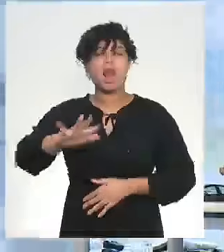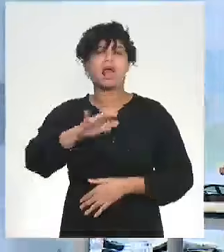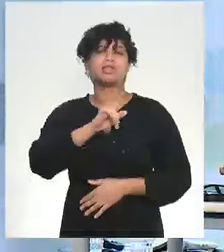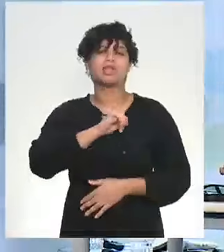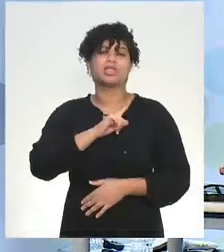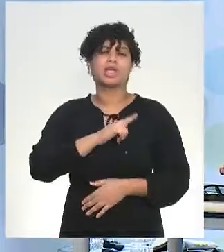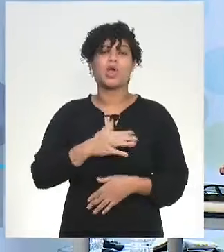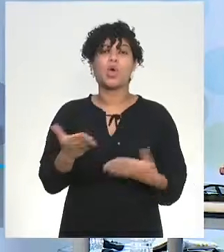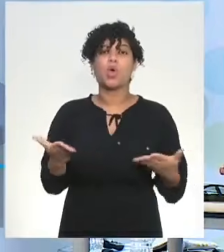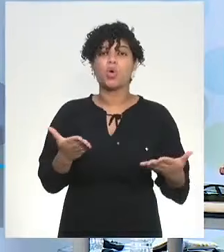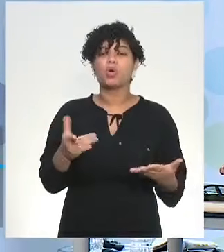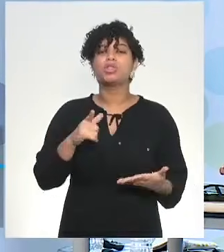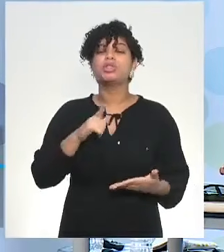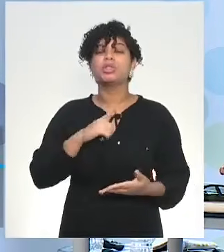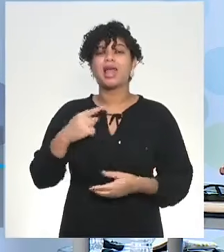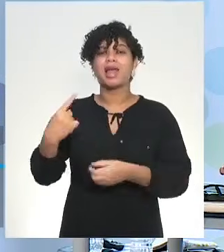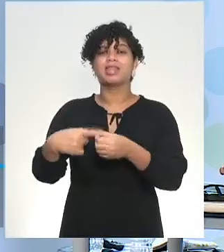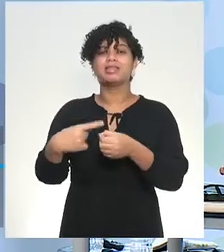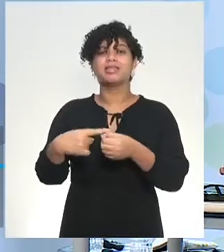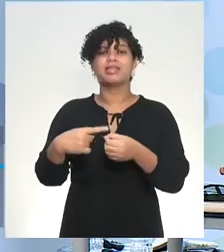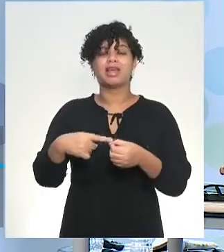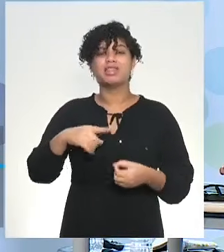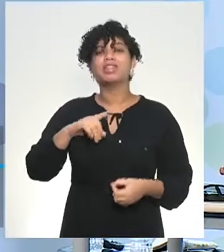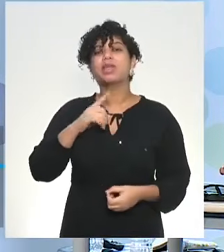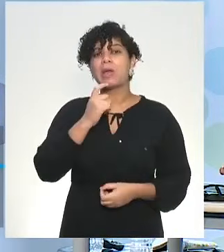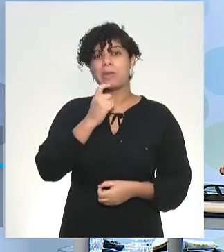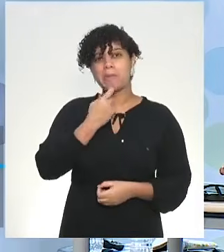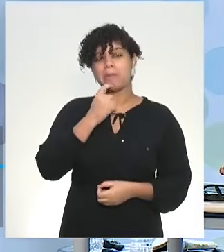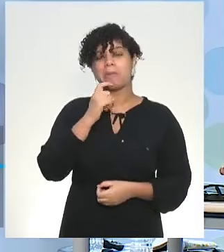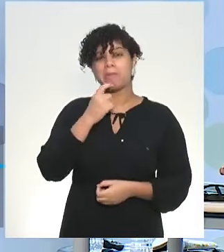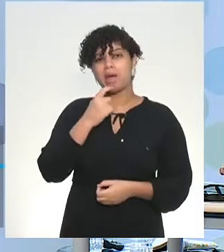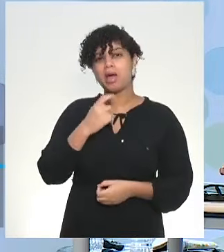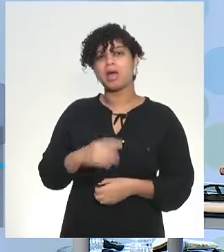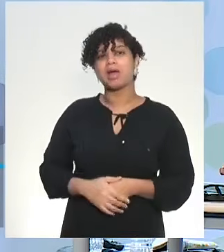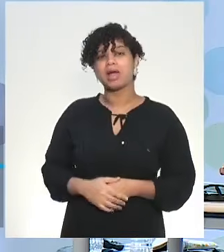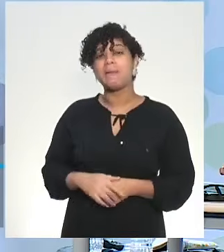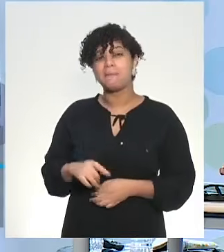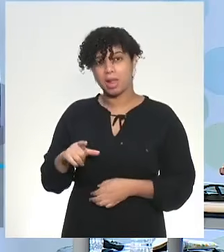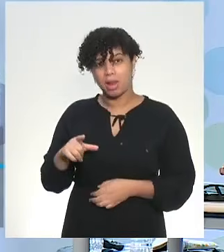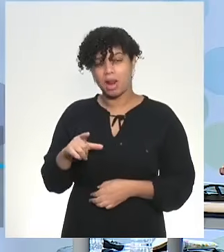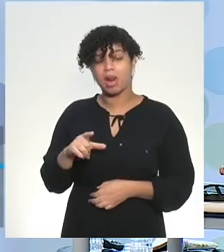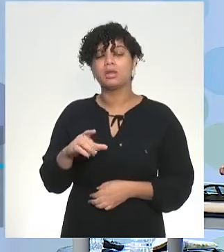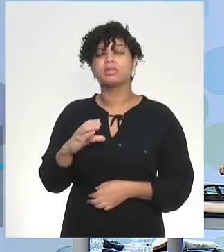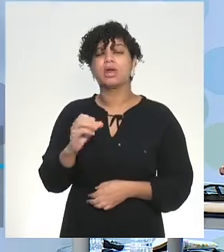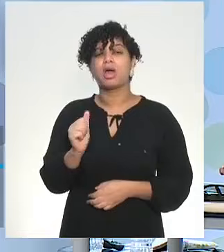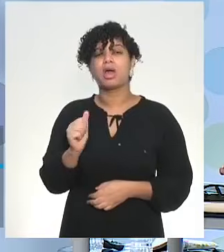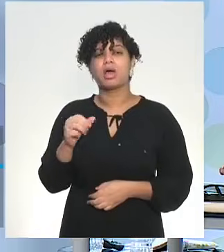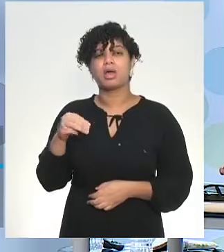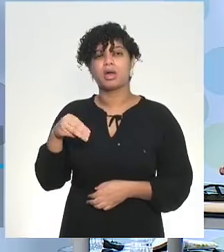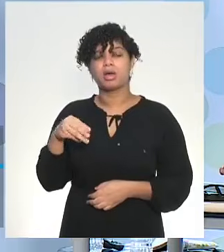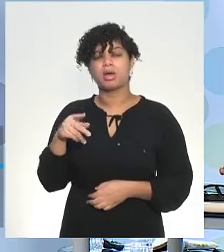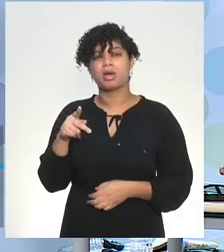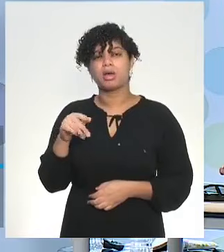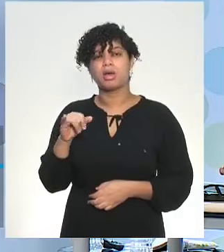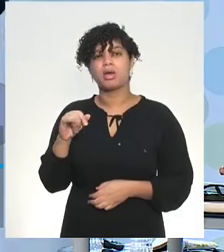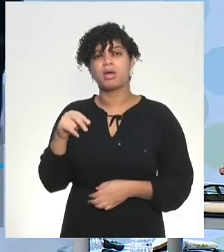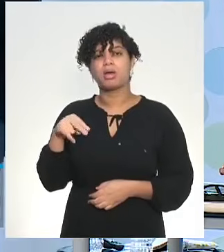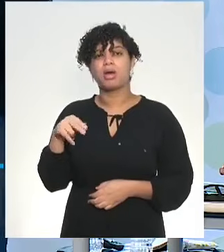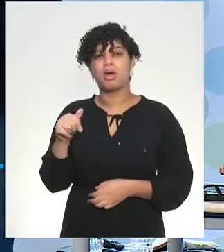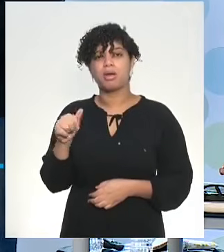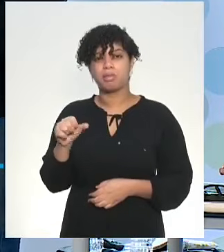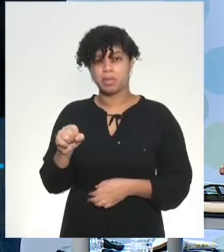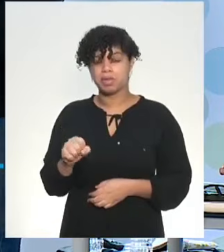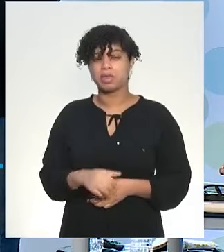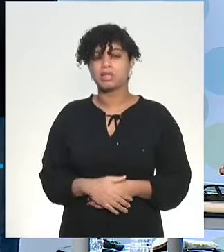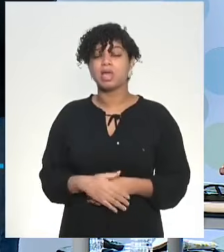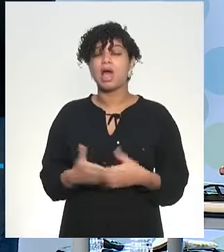é hoje conhecida aí como uma metrópole. E depois vem as sequências, tá? Que a gente não fala muito em hierarquia, né? Mas e